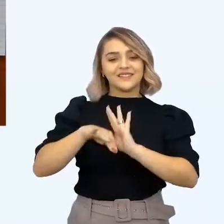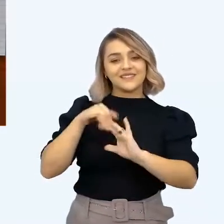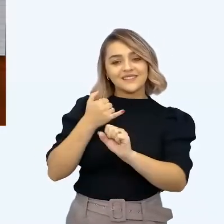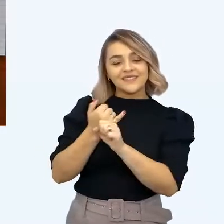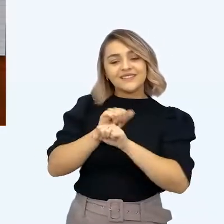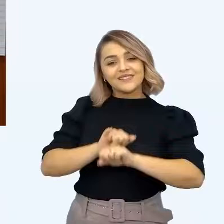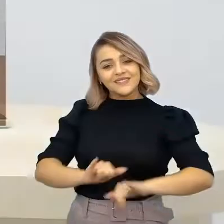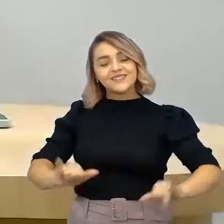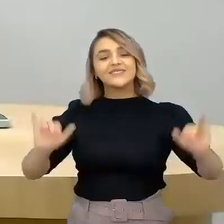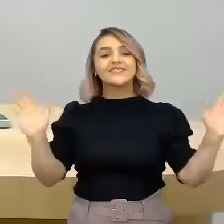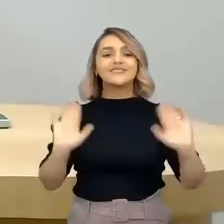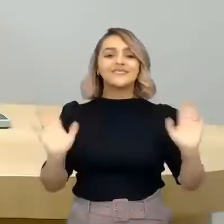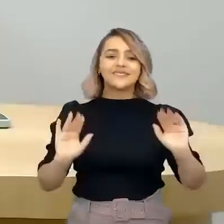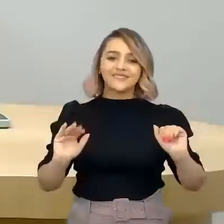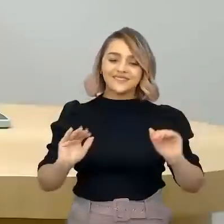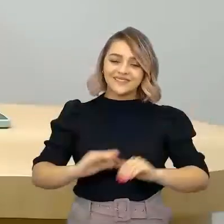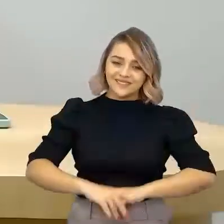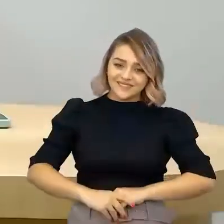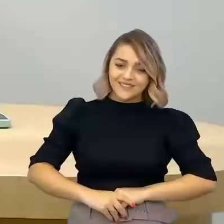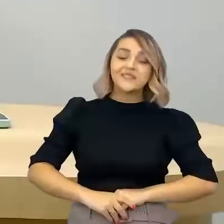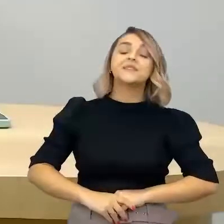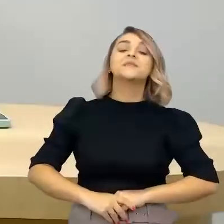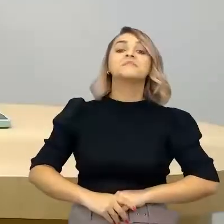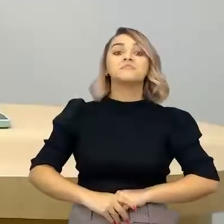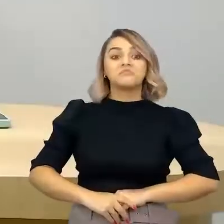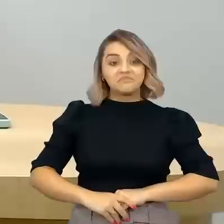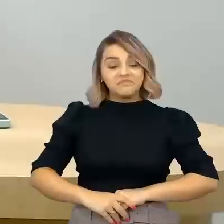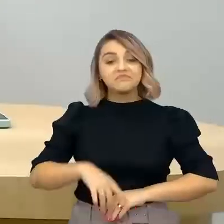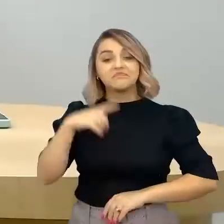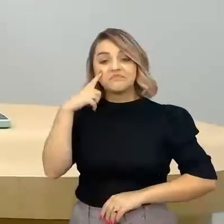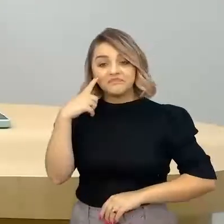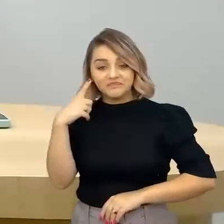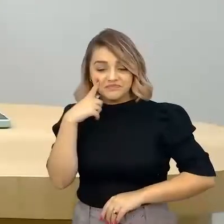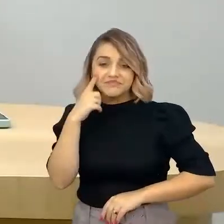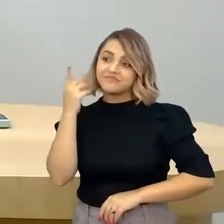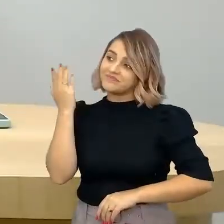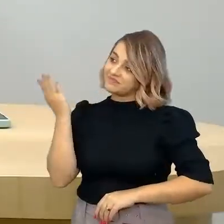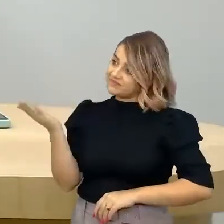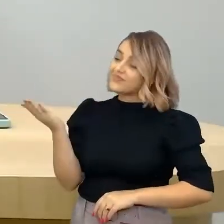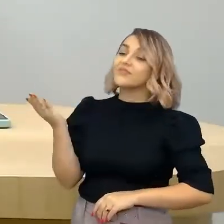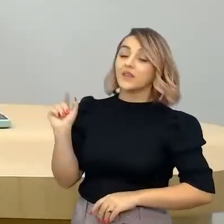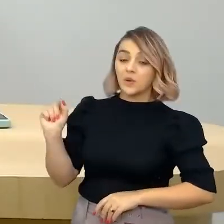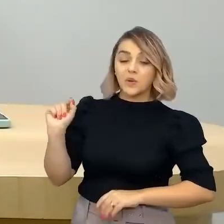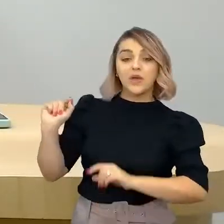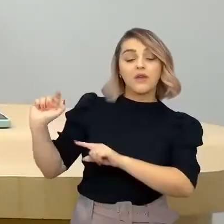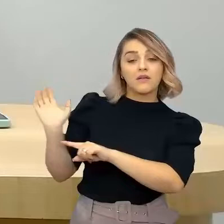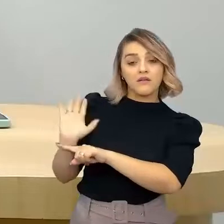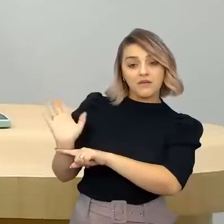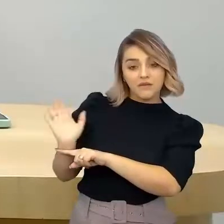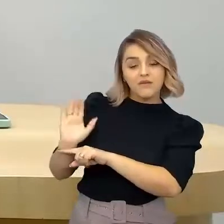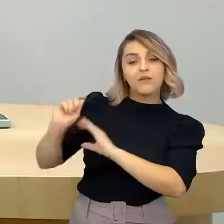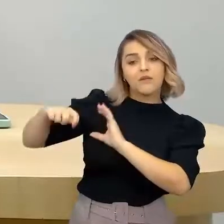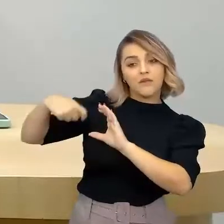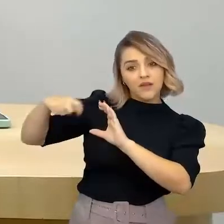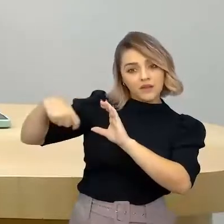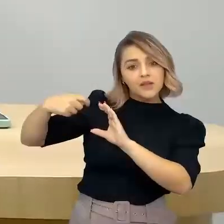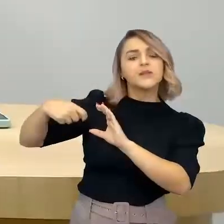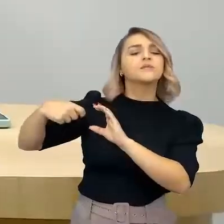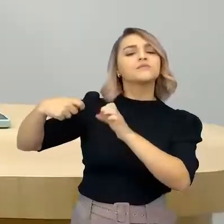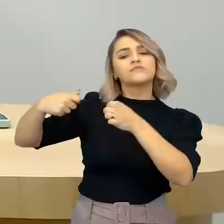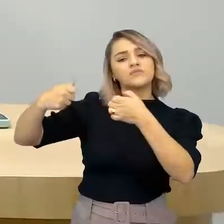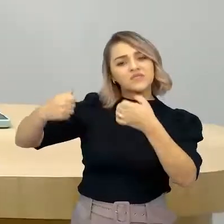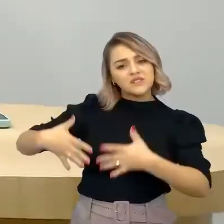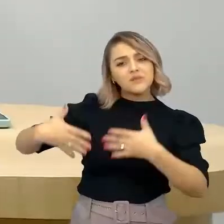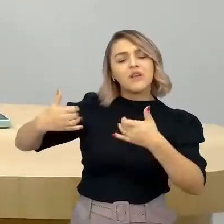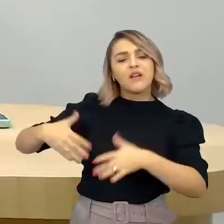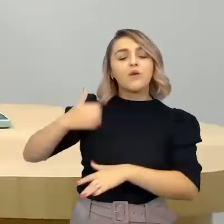próxima! Então é isso aí, né? Então o vídeo mostrou aí, né, uma ciência, né, que é a pedologia, que acaba estudando, né,